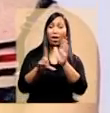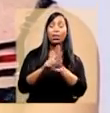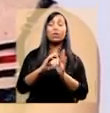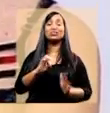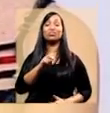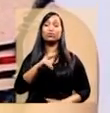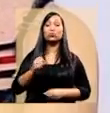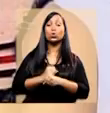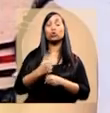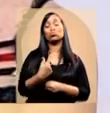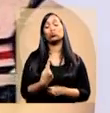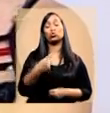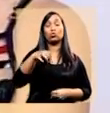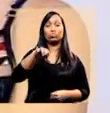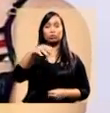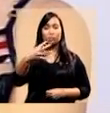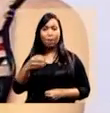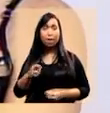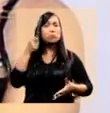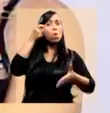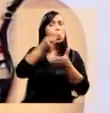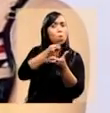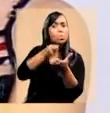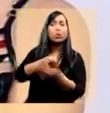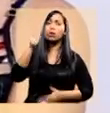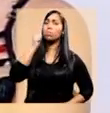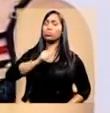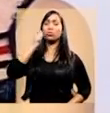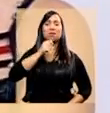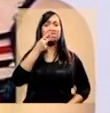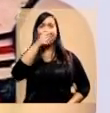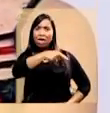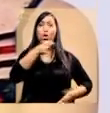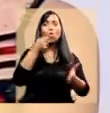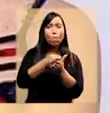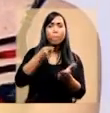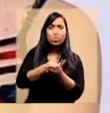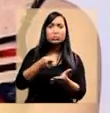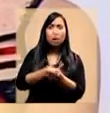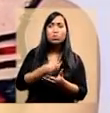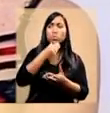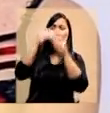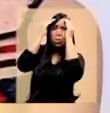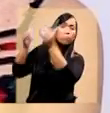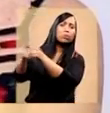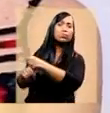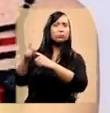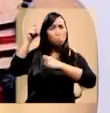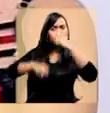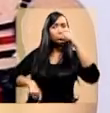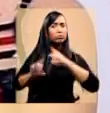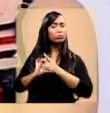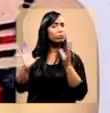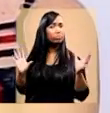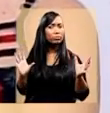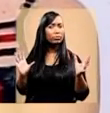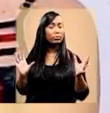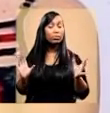de 1940 obrigava a mulher, e constava que ela era obrigada a servir o homem, o marido,